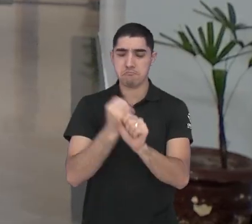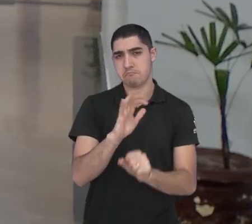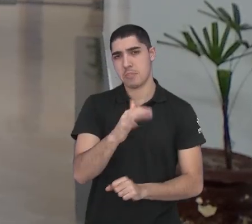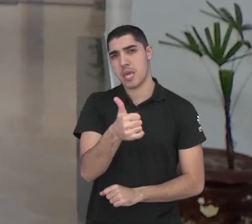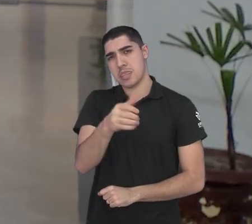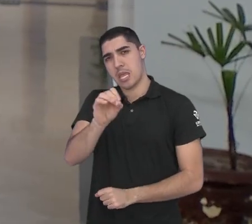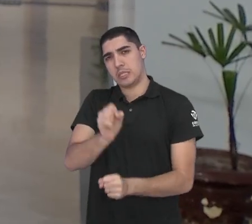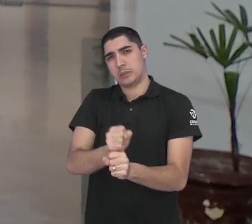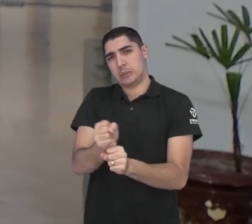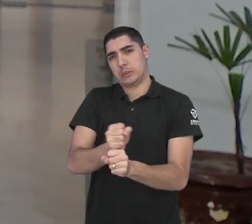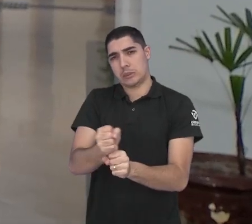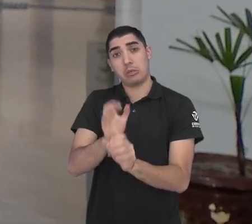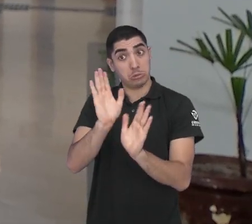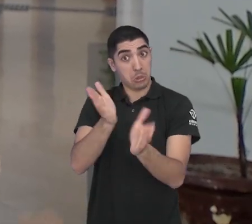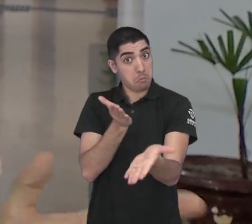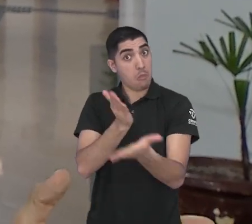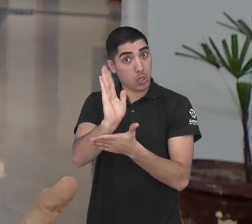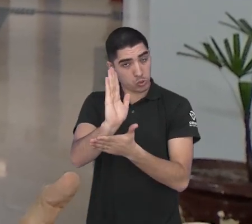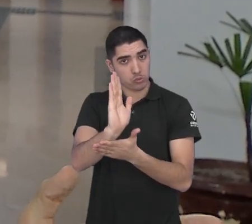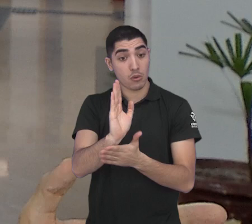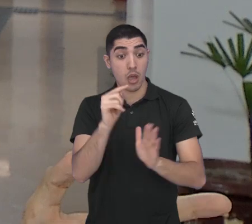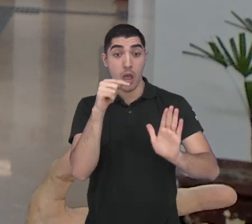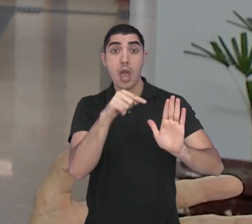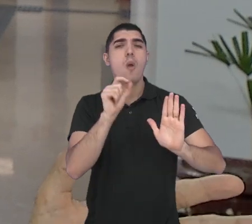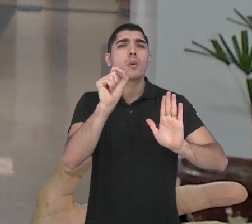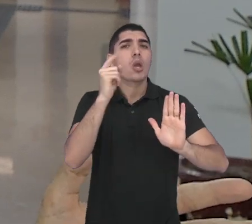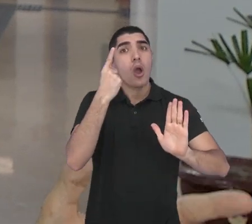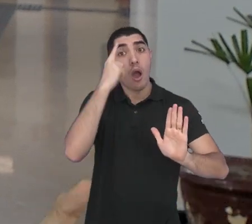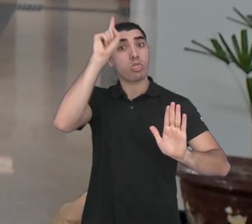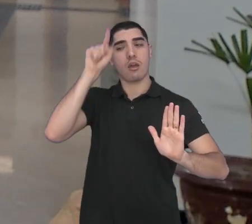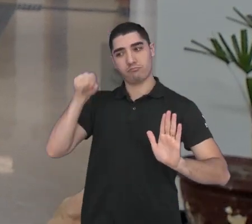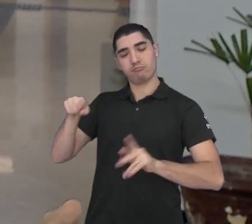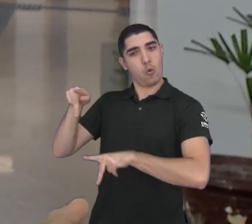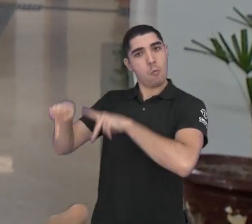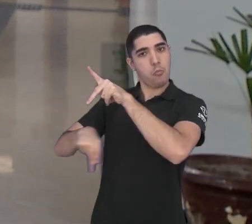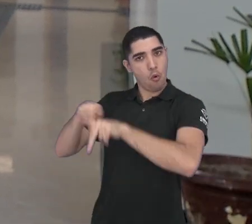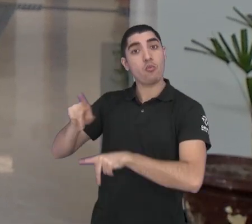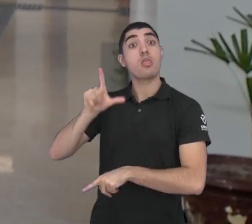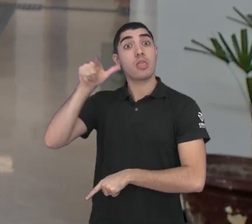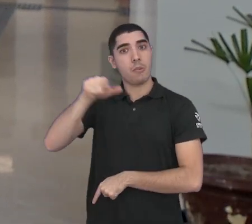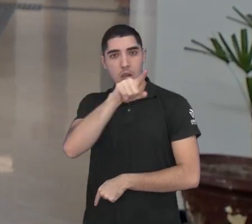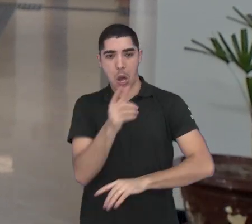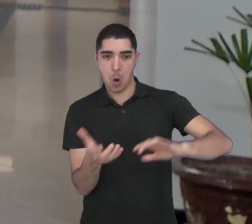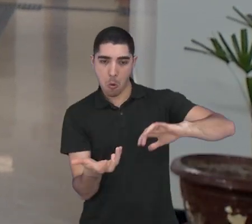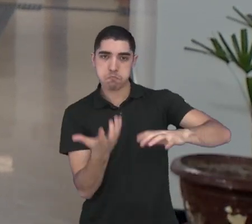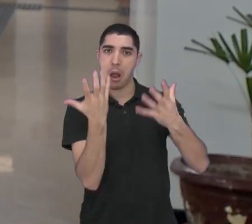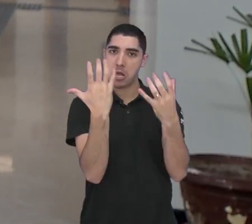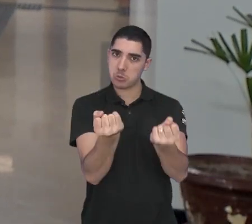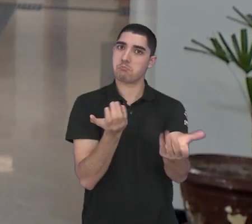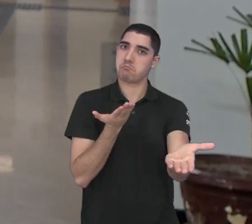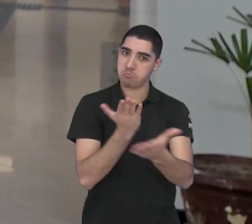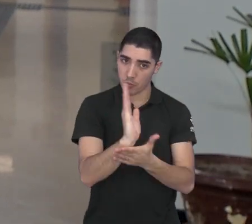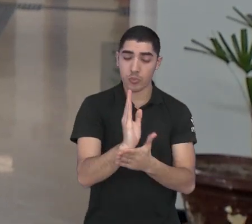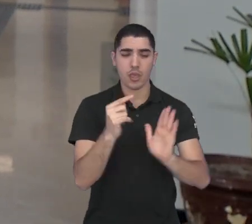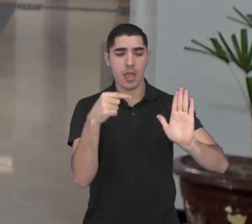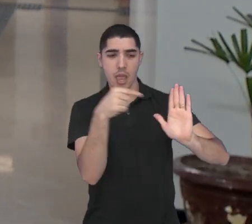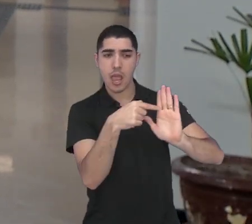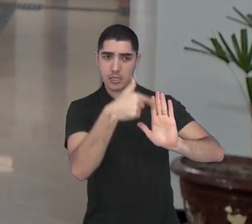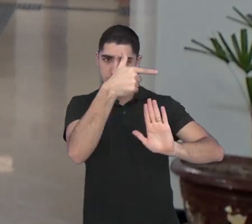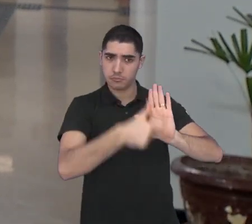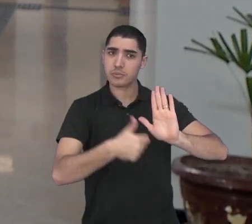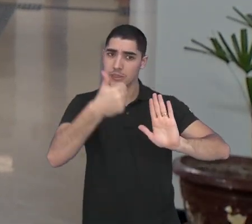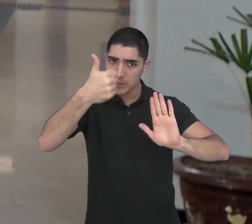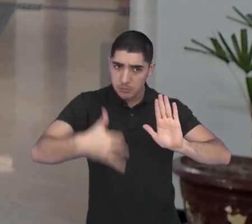tem um pouco mais de 10 anos aí que foi aprovada, primeiro por iniciativa popular, depois foi relatada no Congresso e aprovada, e evitou que